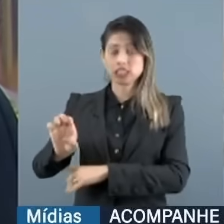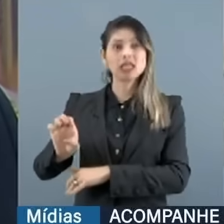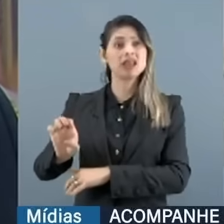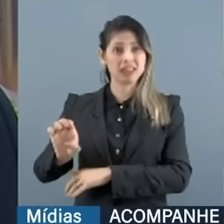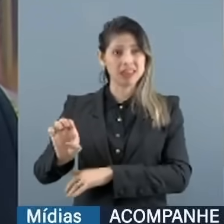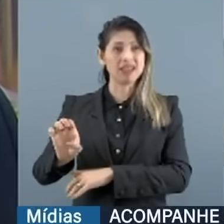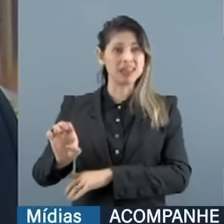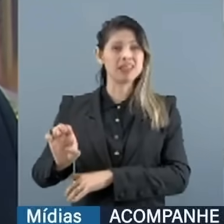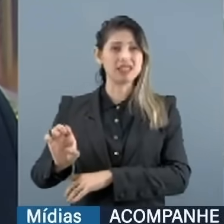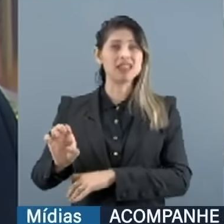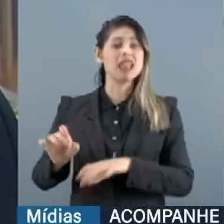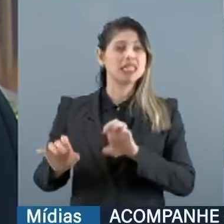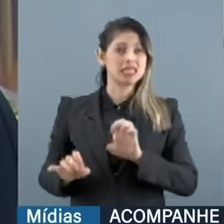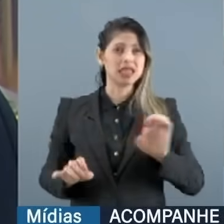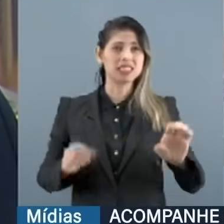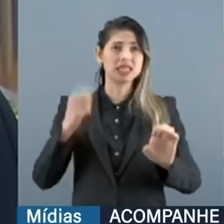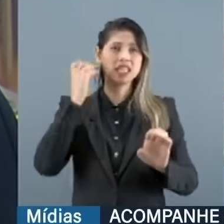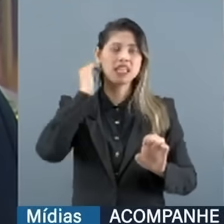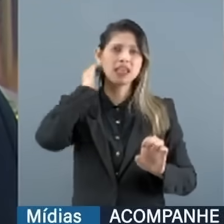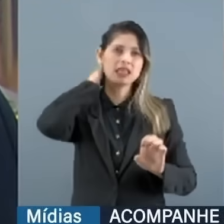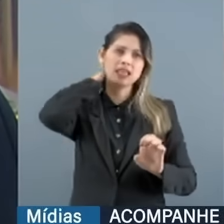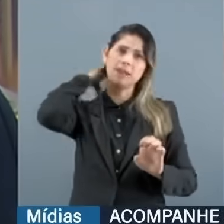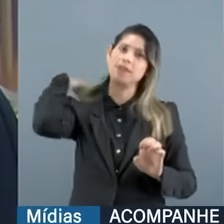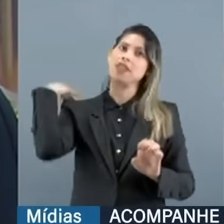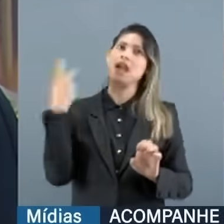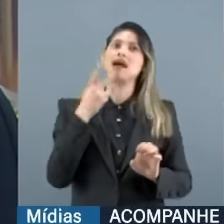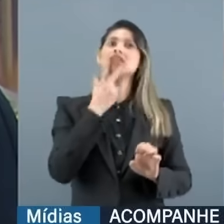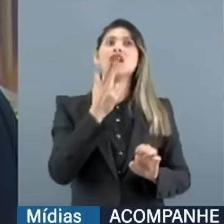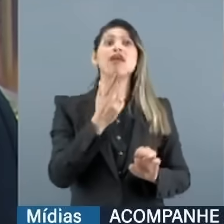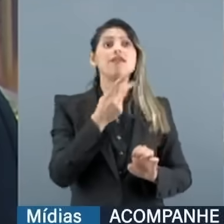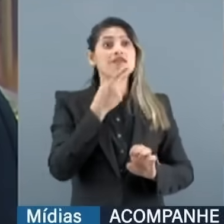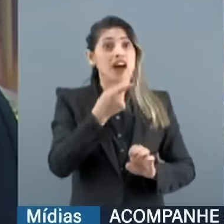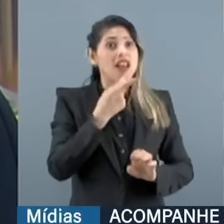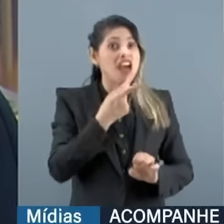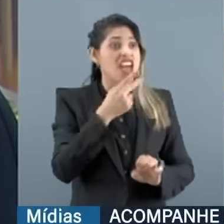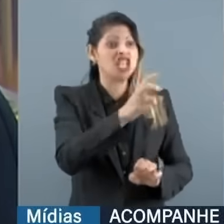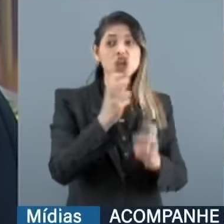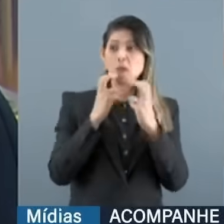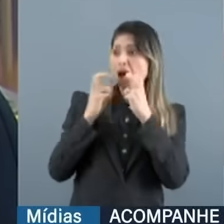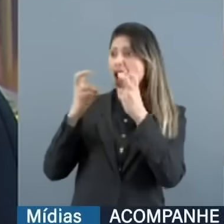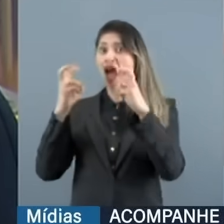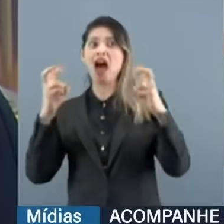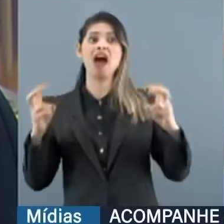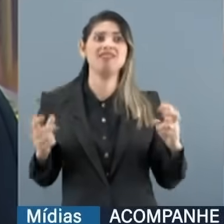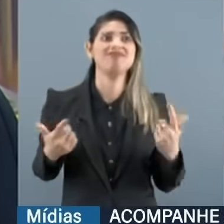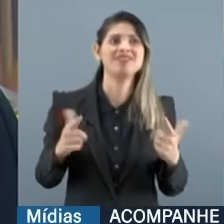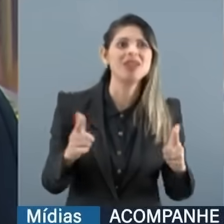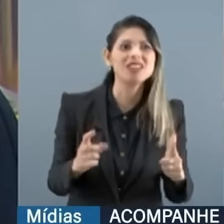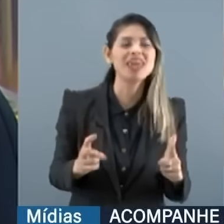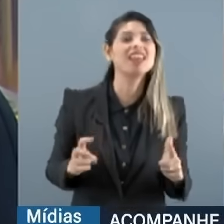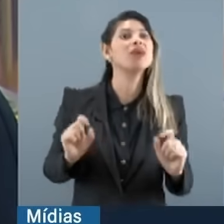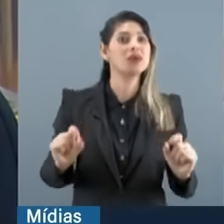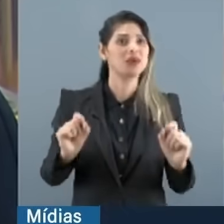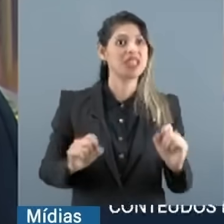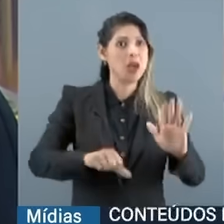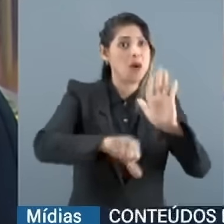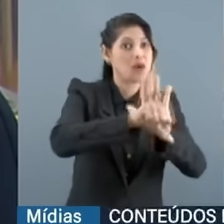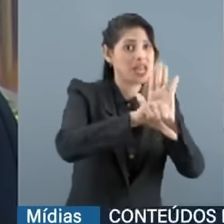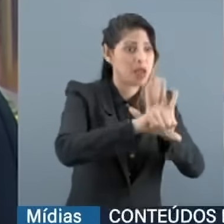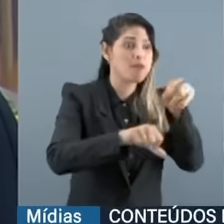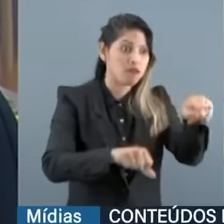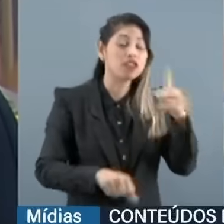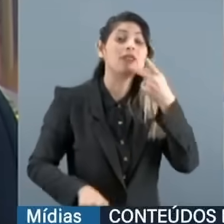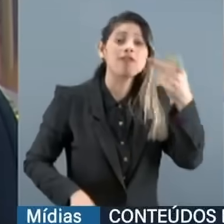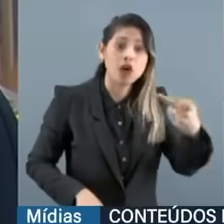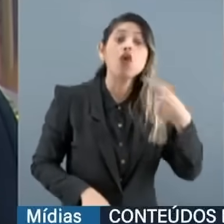dita tentativa de golpe, eles já gritaram aqui hoje na tua frente, é sem anistia. Você falou que você esteve